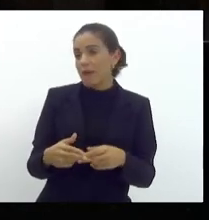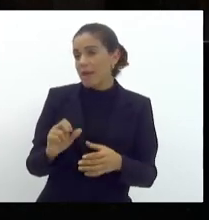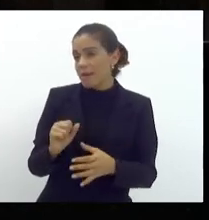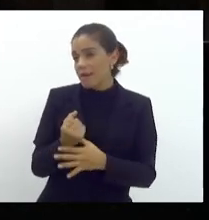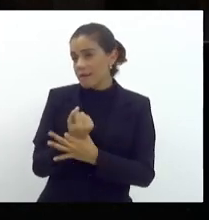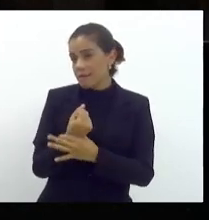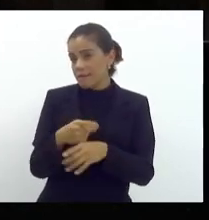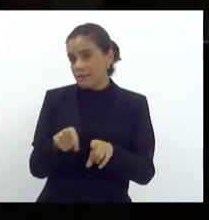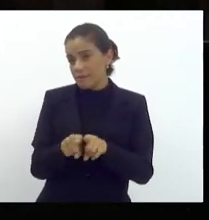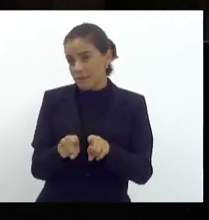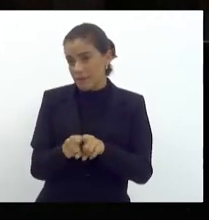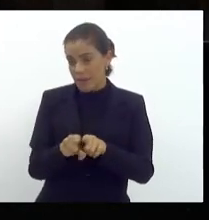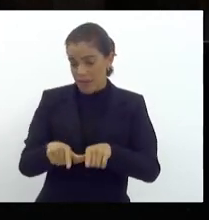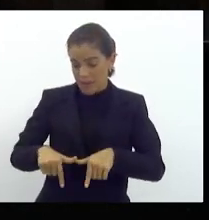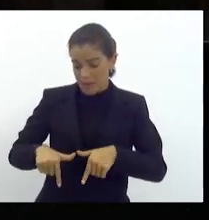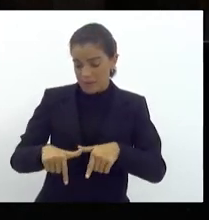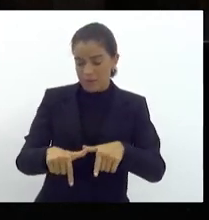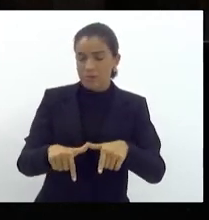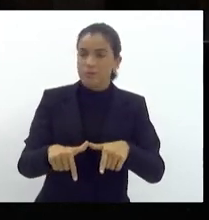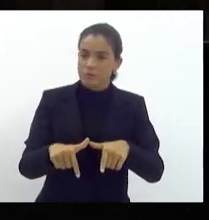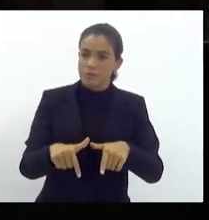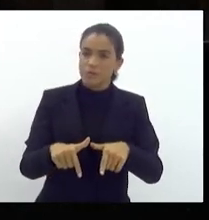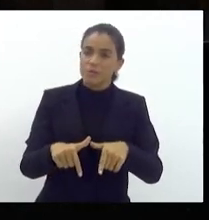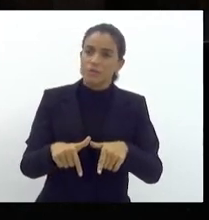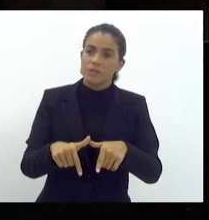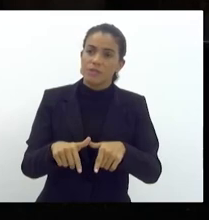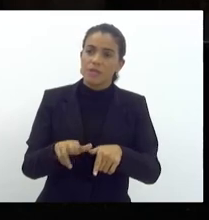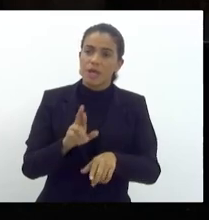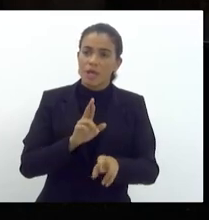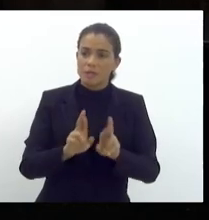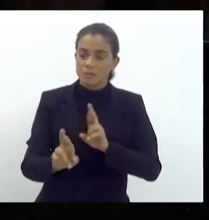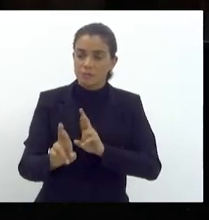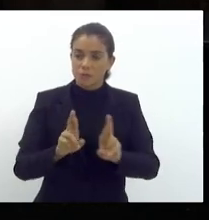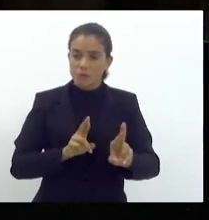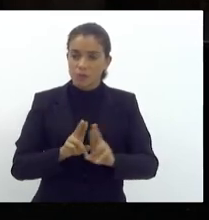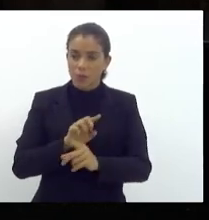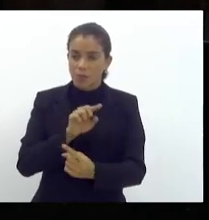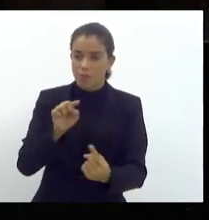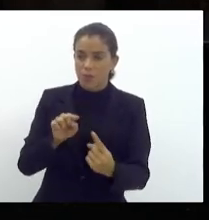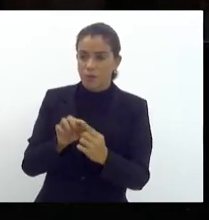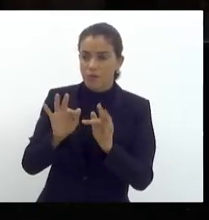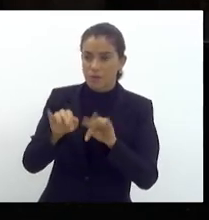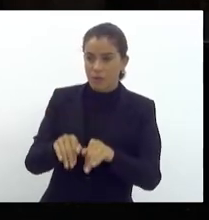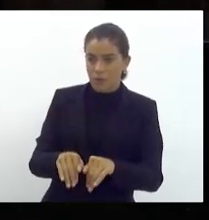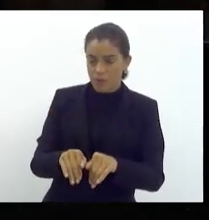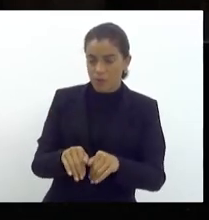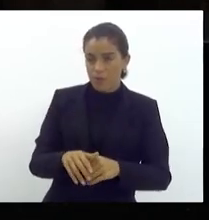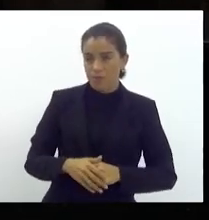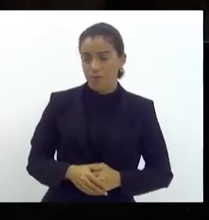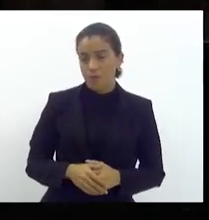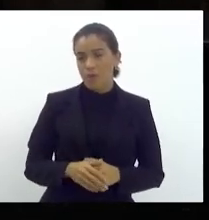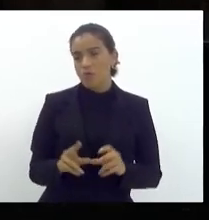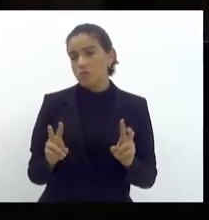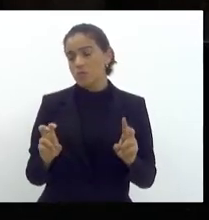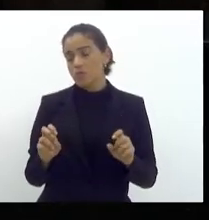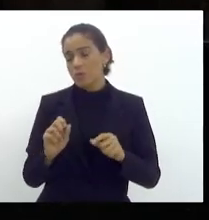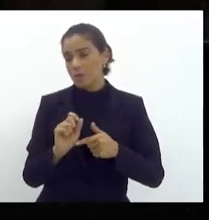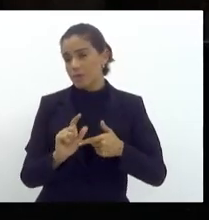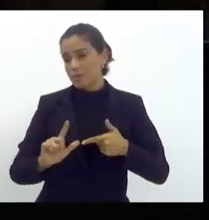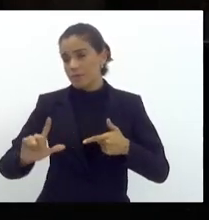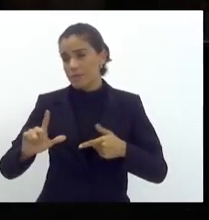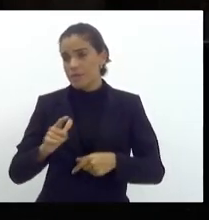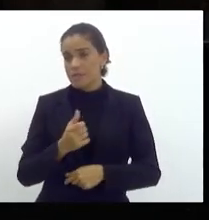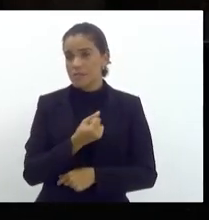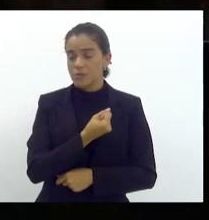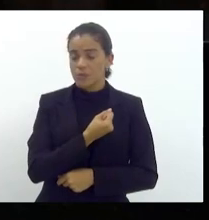garantir também a execução das ações que hoje aos objetivos finais do fundo sobre o destaque a emenda